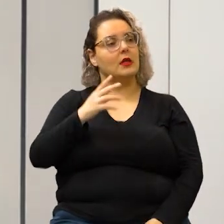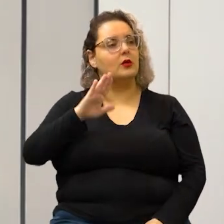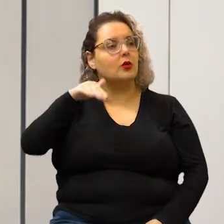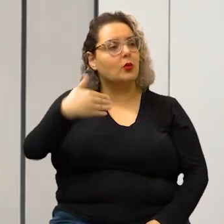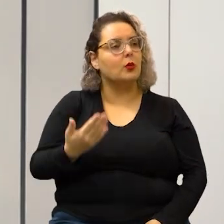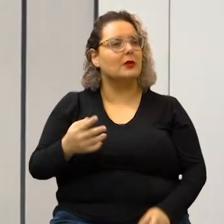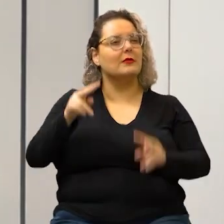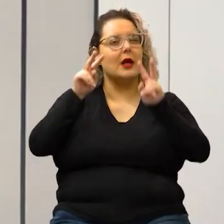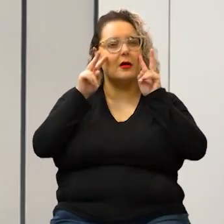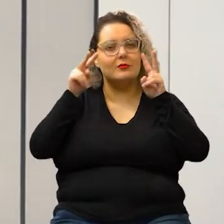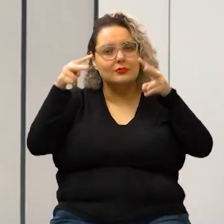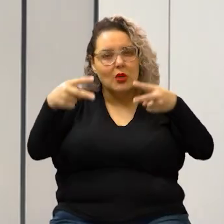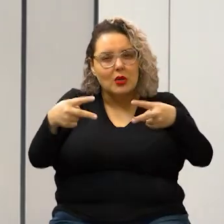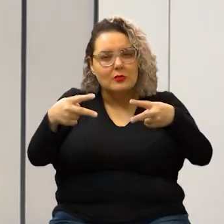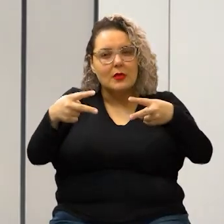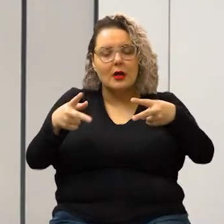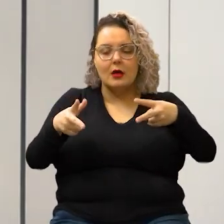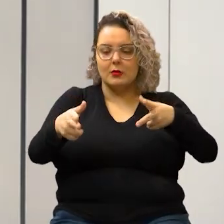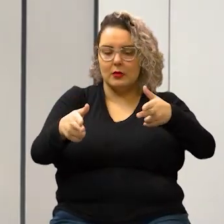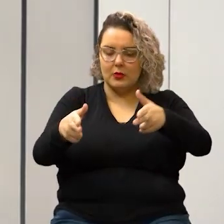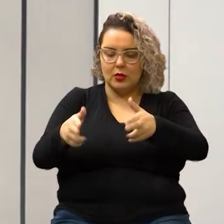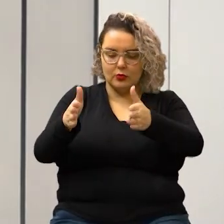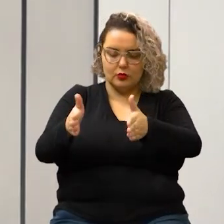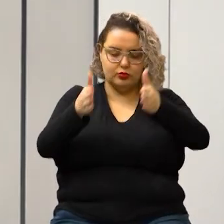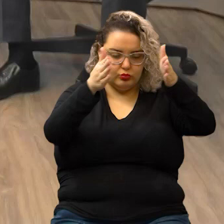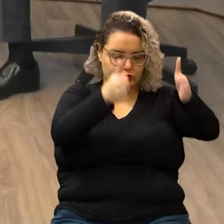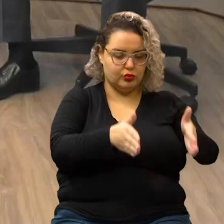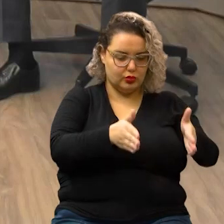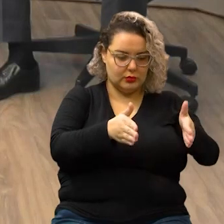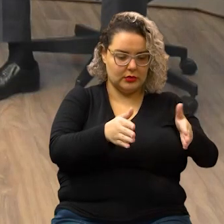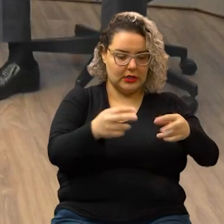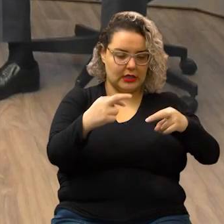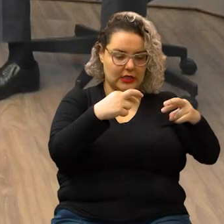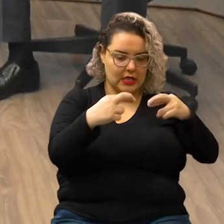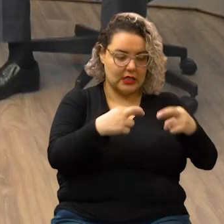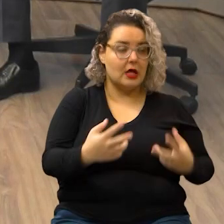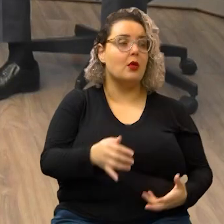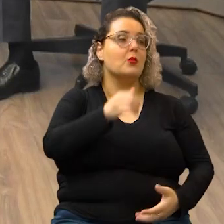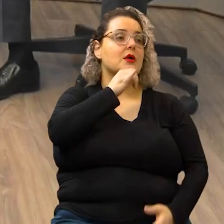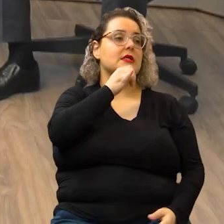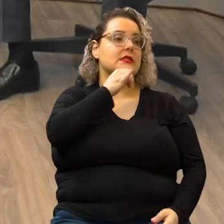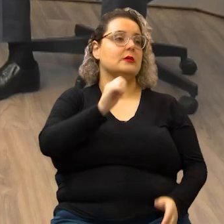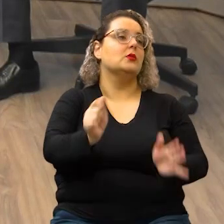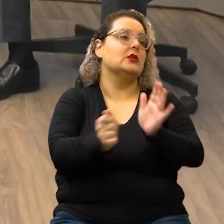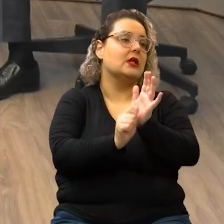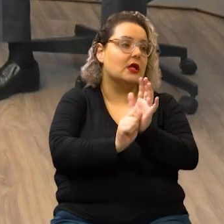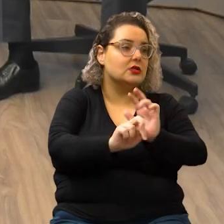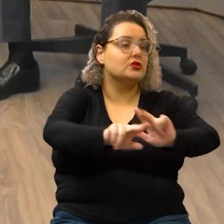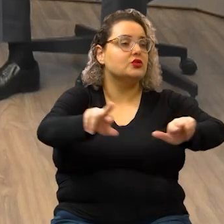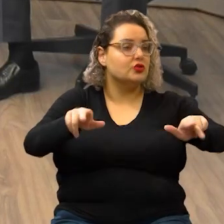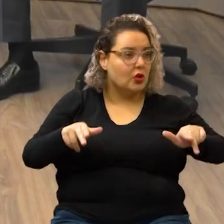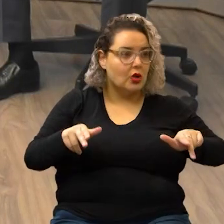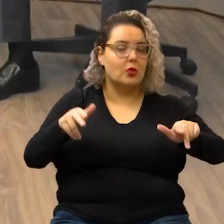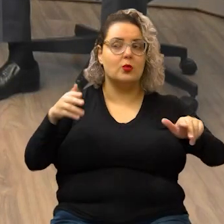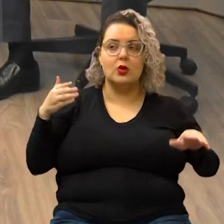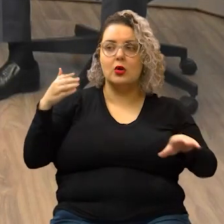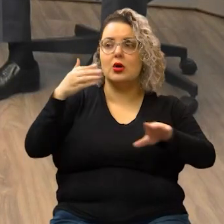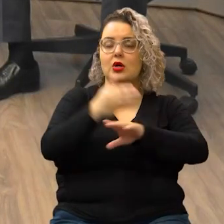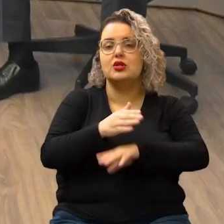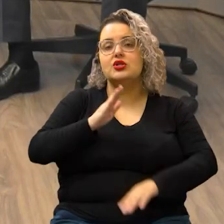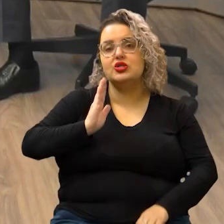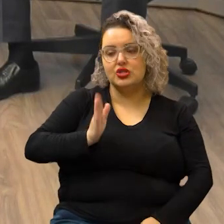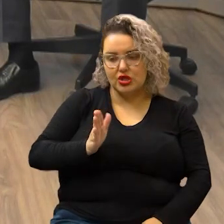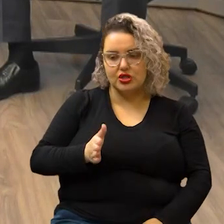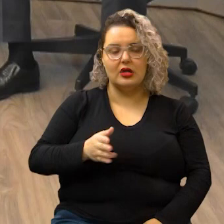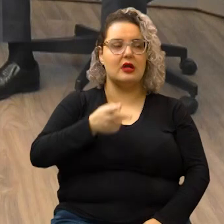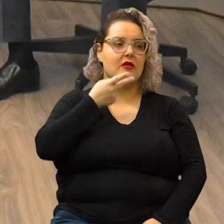esse olhar, esse recorte, por exemplo, das drogas, e com essa entrada, inclusive daqui a pouco a gente vai falar um